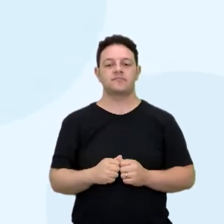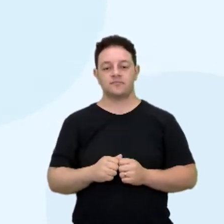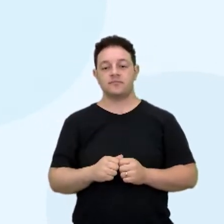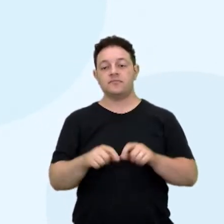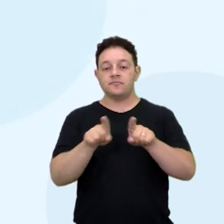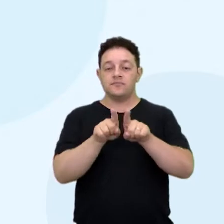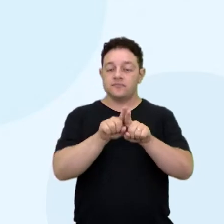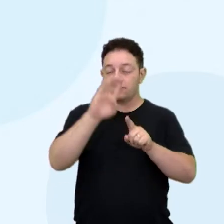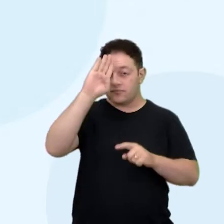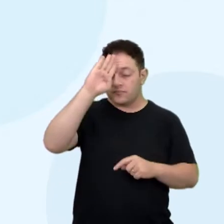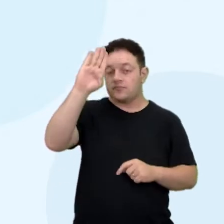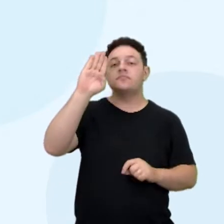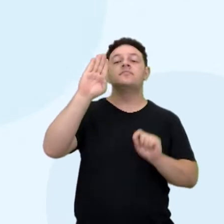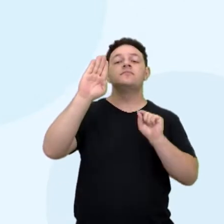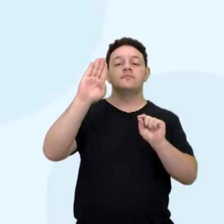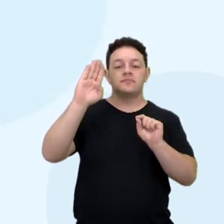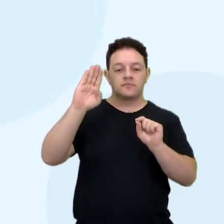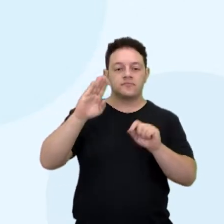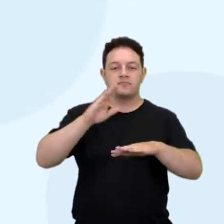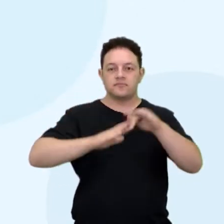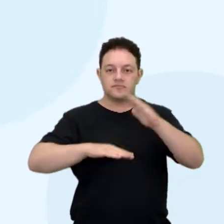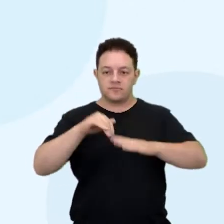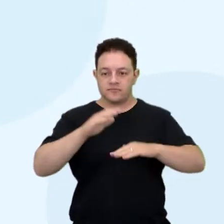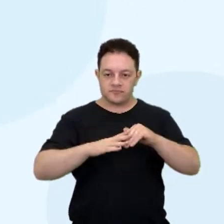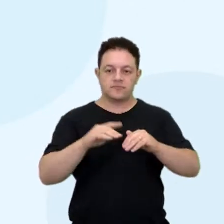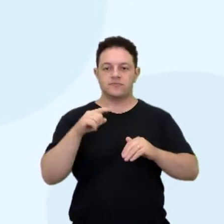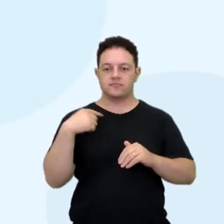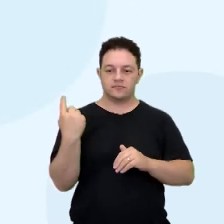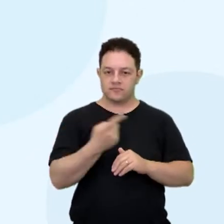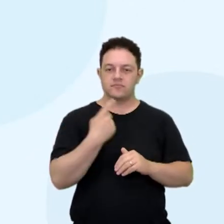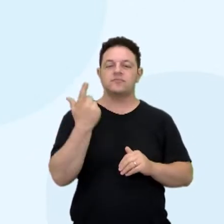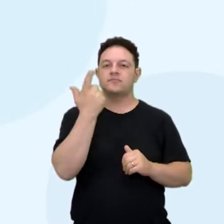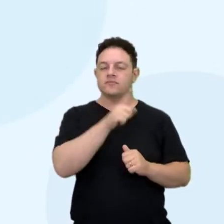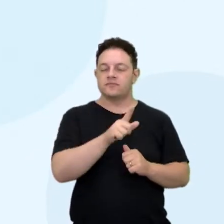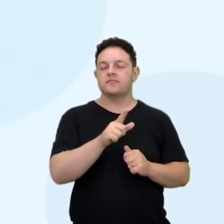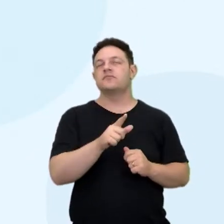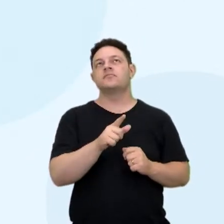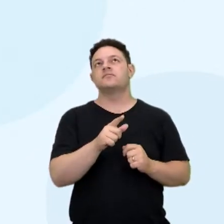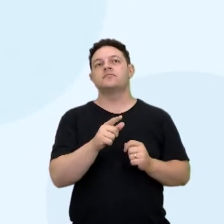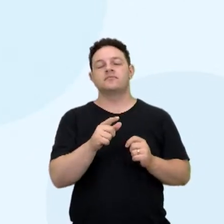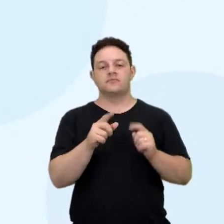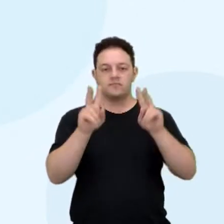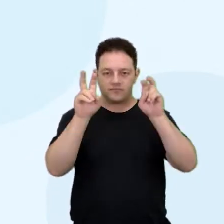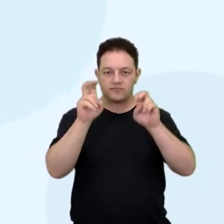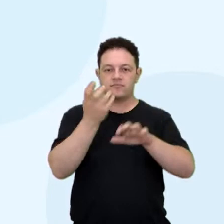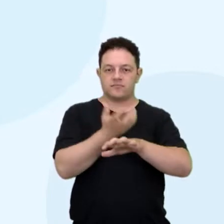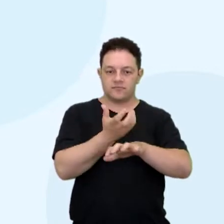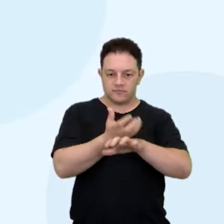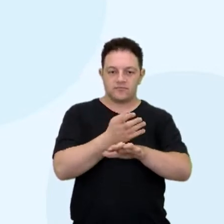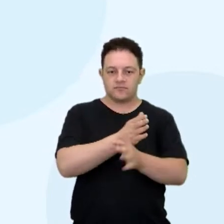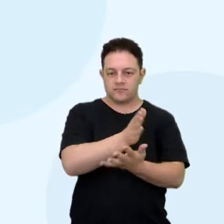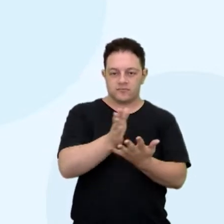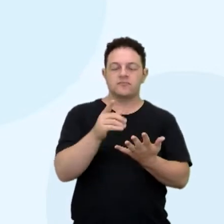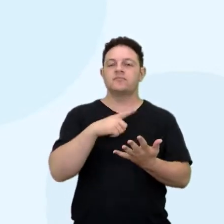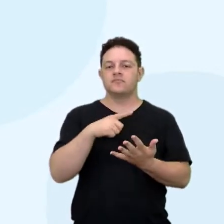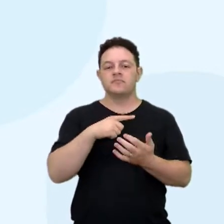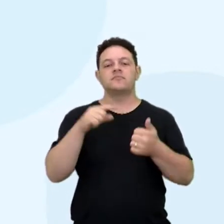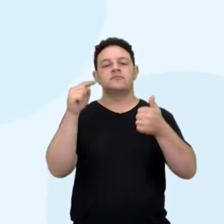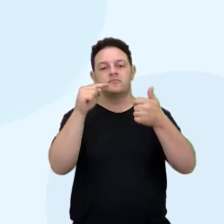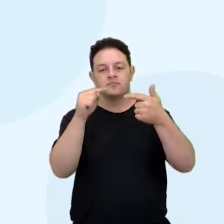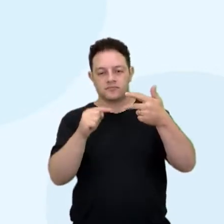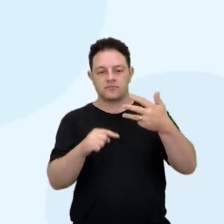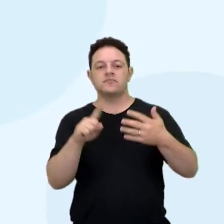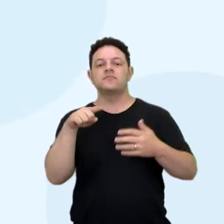as principais habilidades aí da qual fazem parte deste componente, faz parte aí de ciências